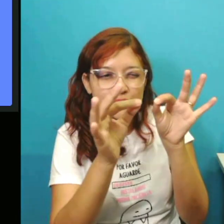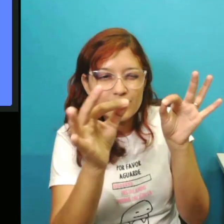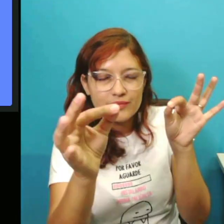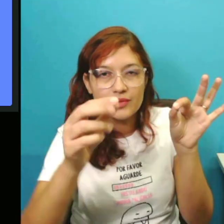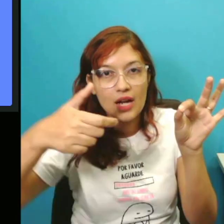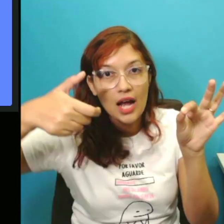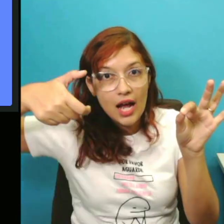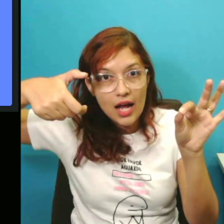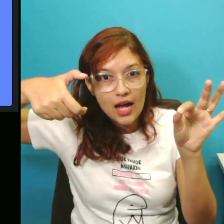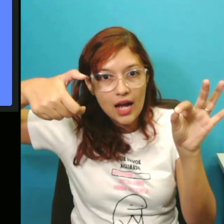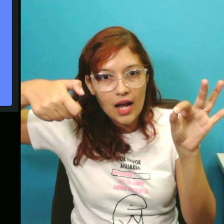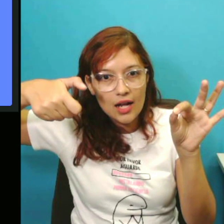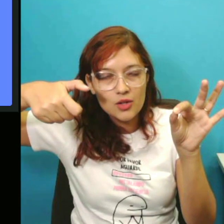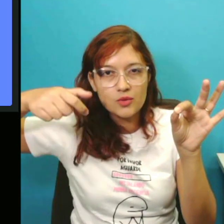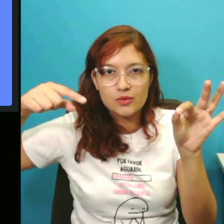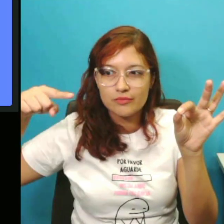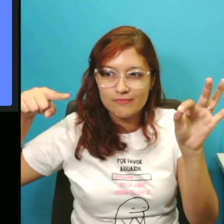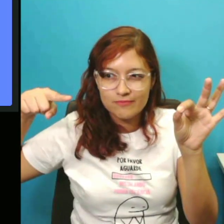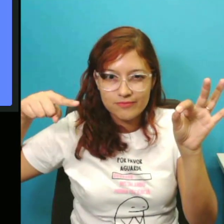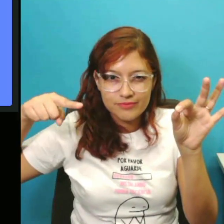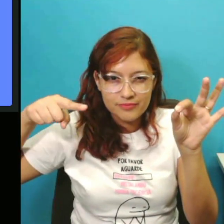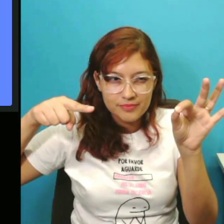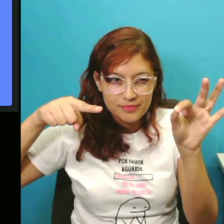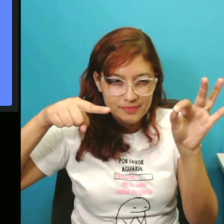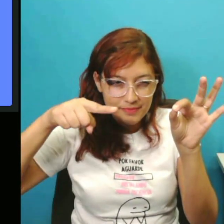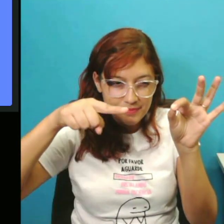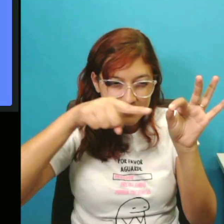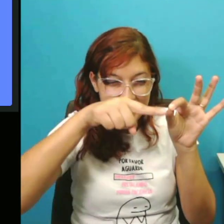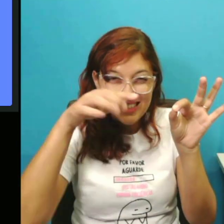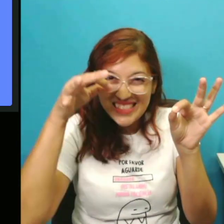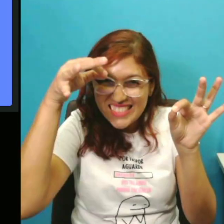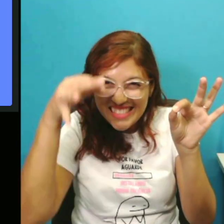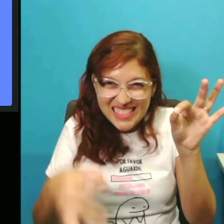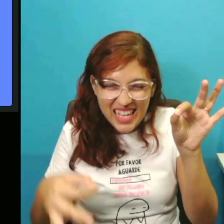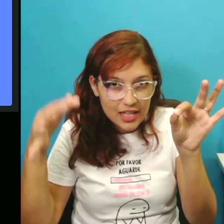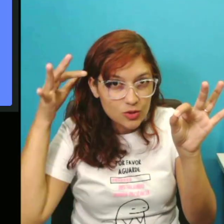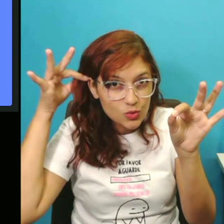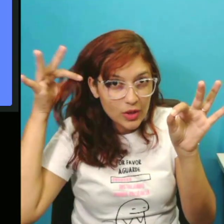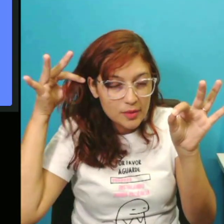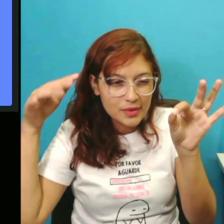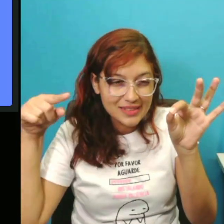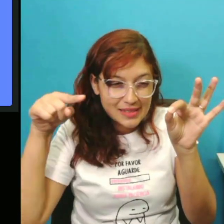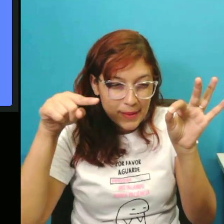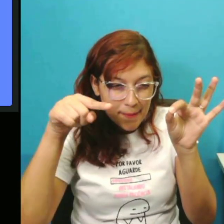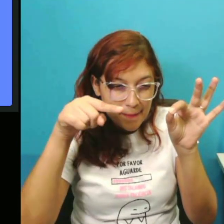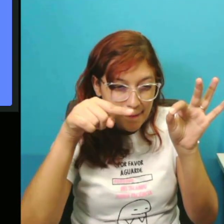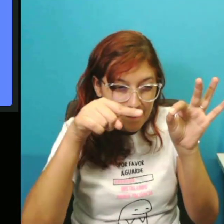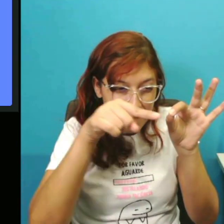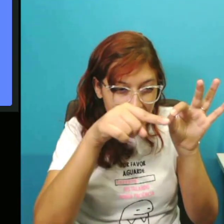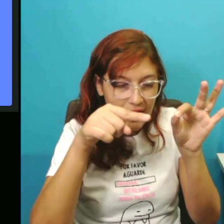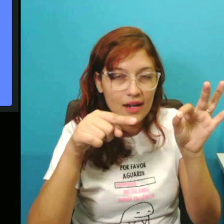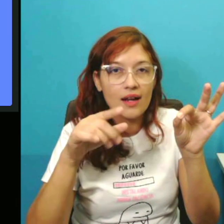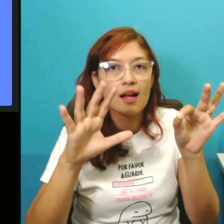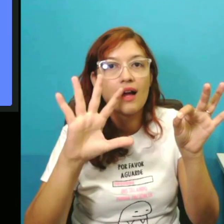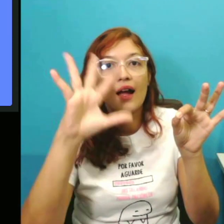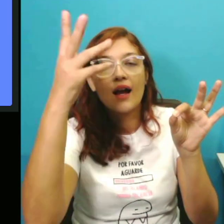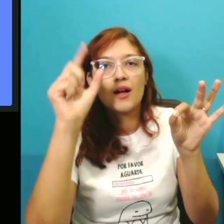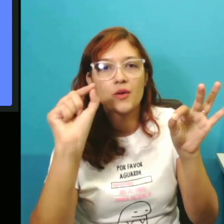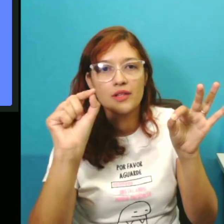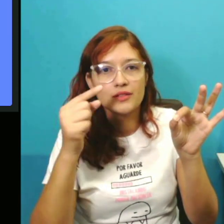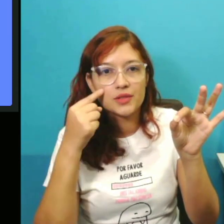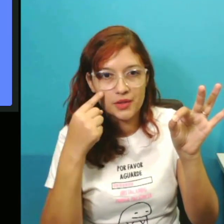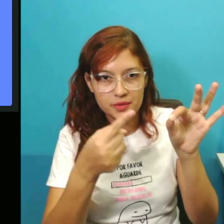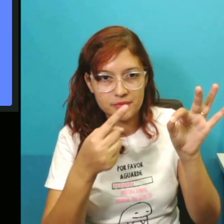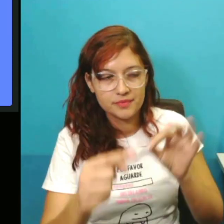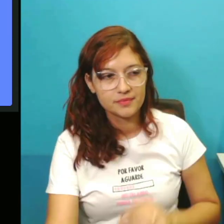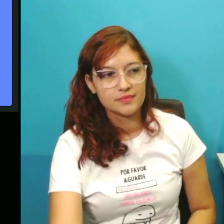Então, vai apontar o laser para que ele toque exatamente no fio. E veja a imagem